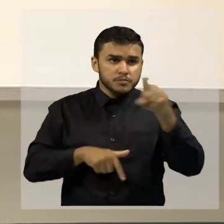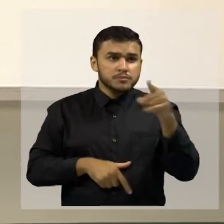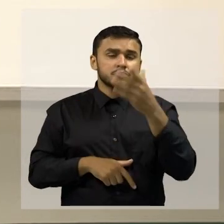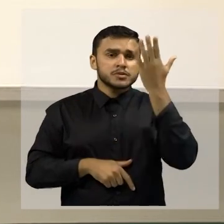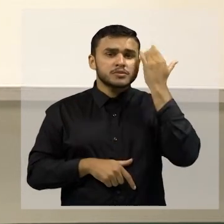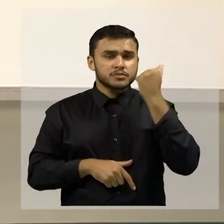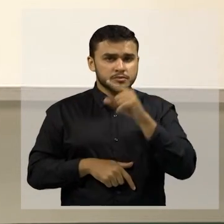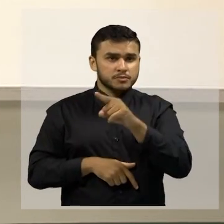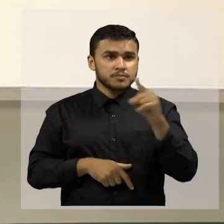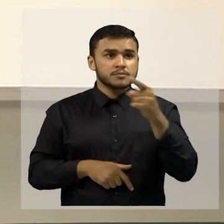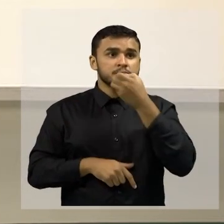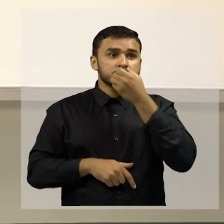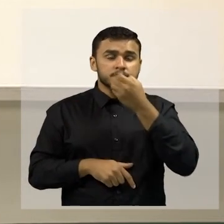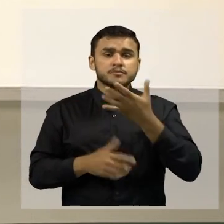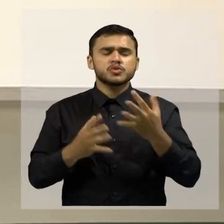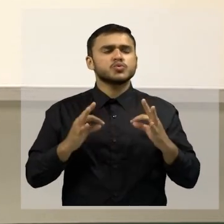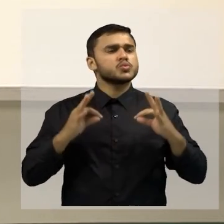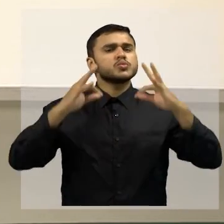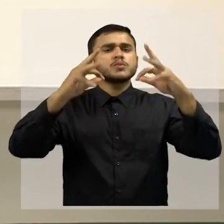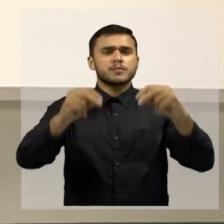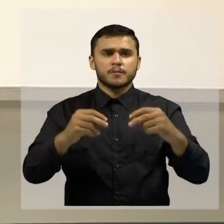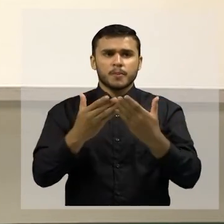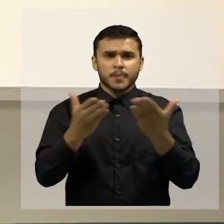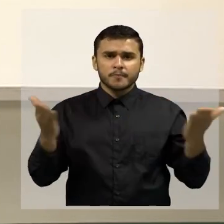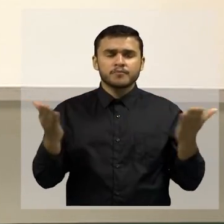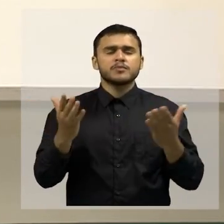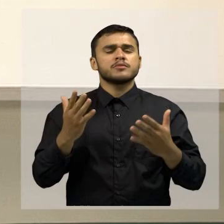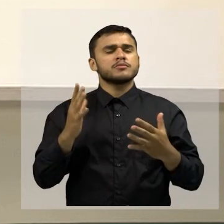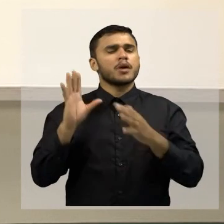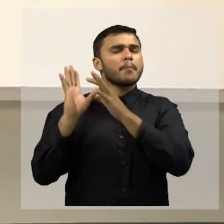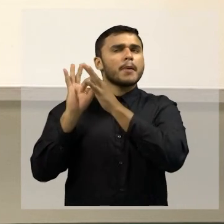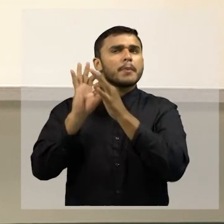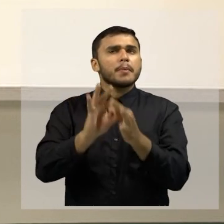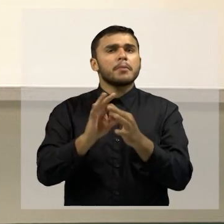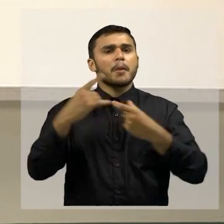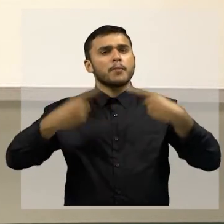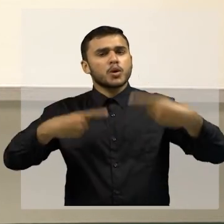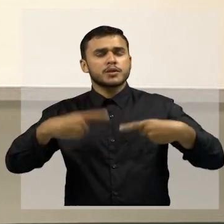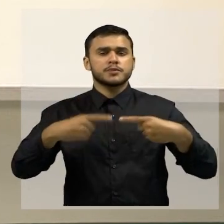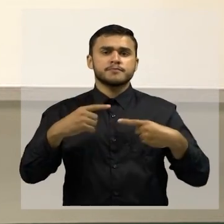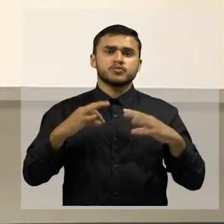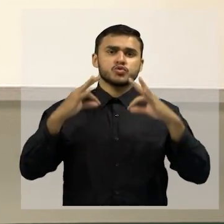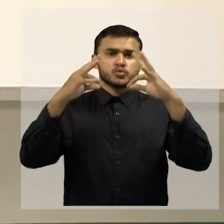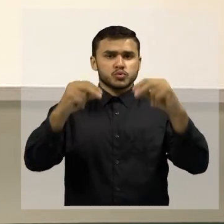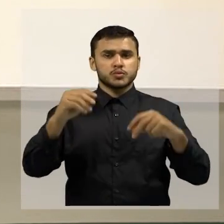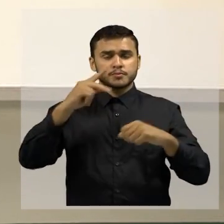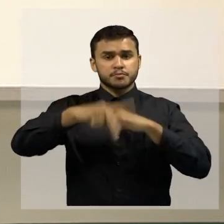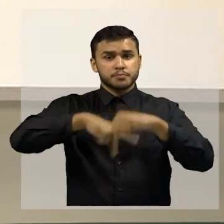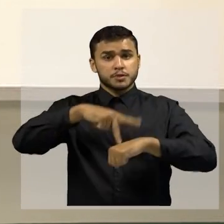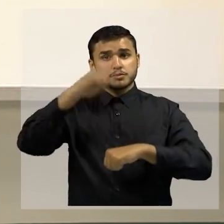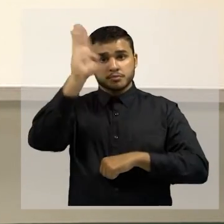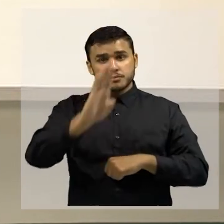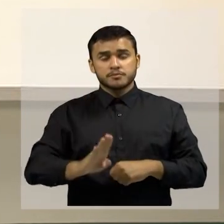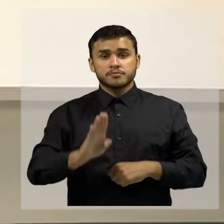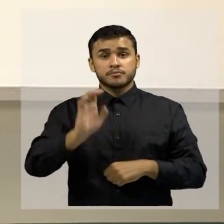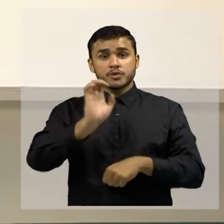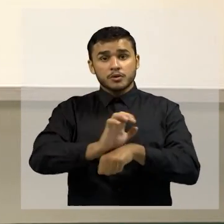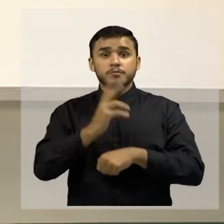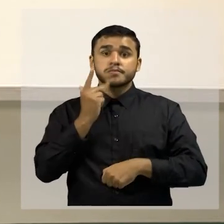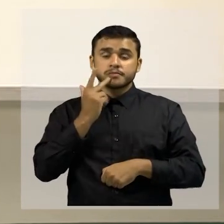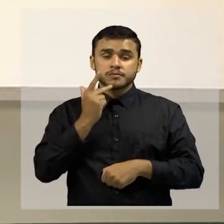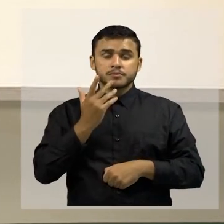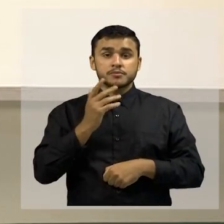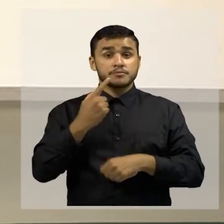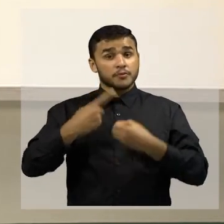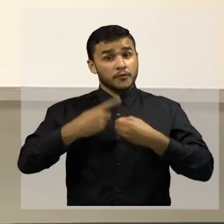uma orientação interessante, um balizamento sobre o contexto da política, da economia e do poder no país, né, no Ceará e em Fortaleza. Um